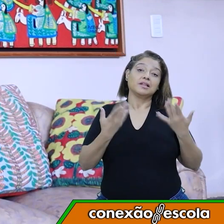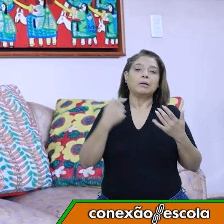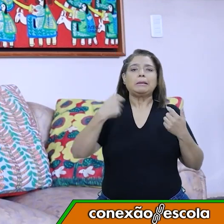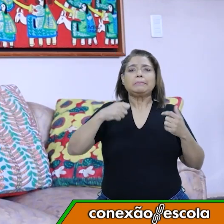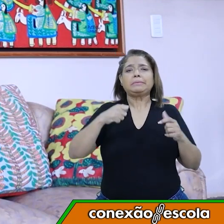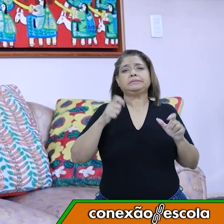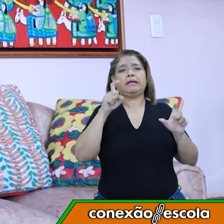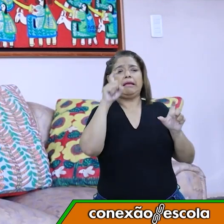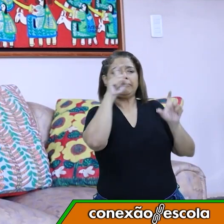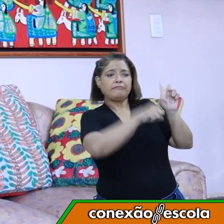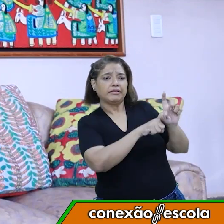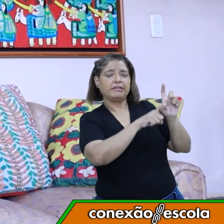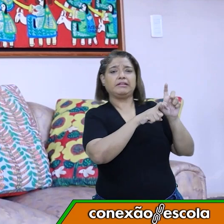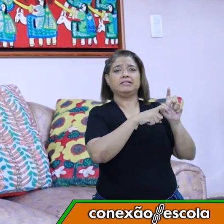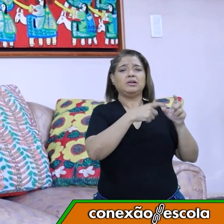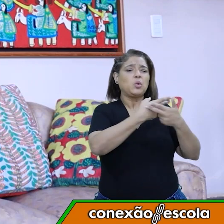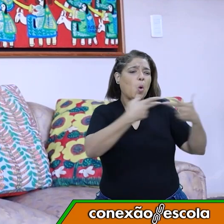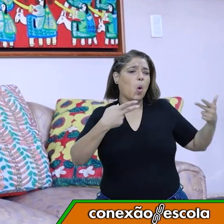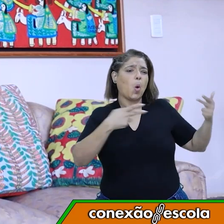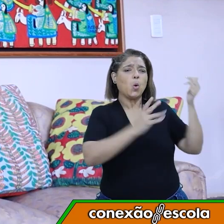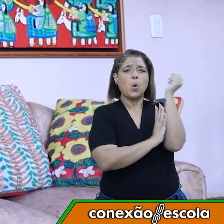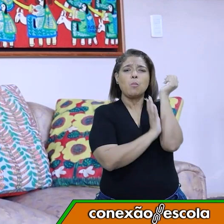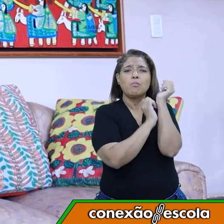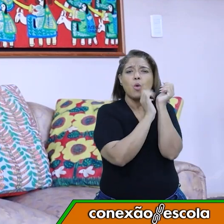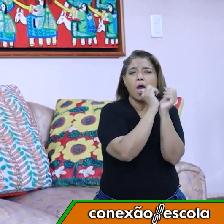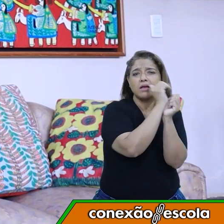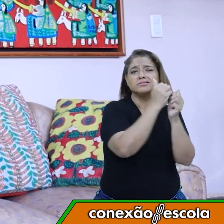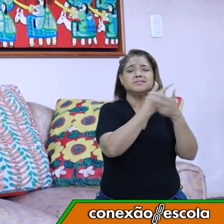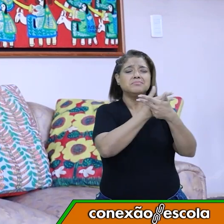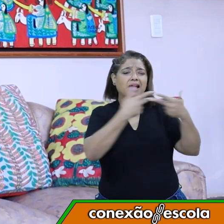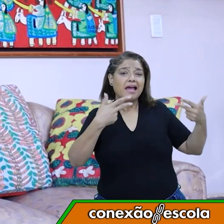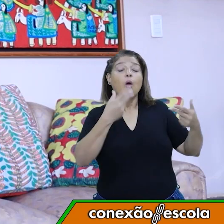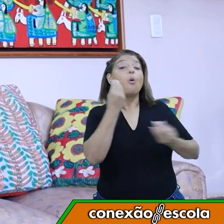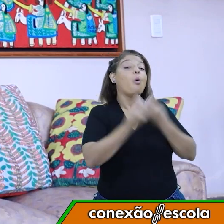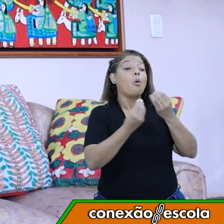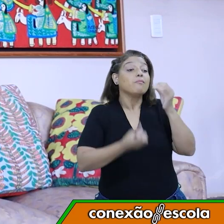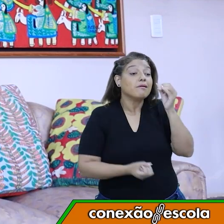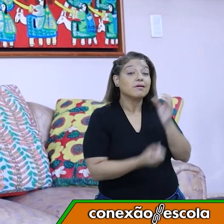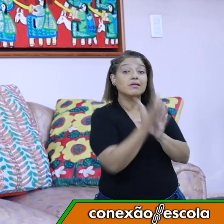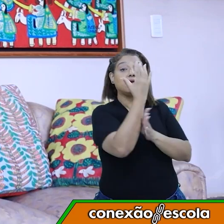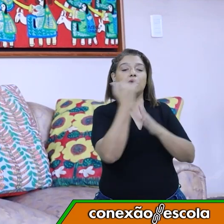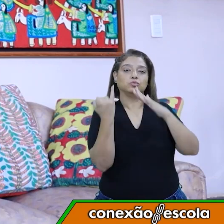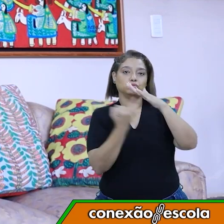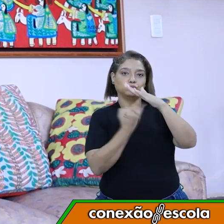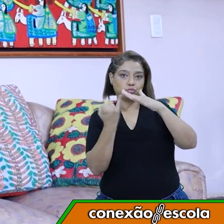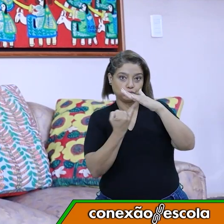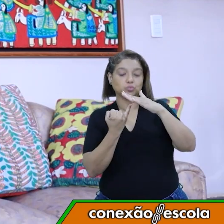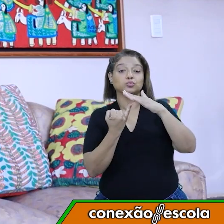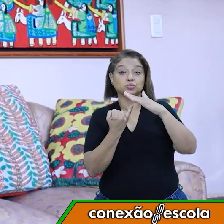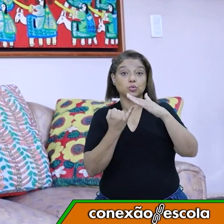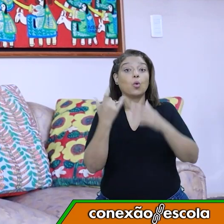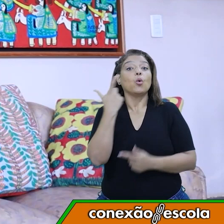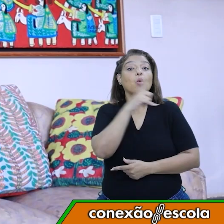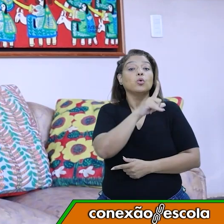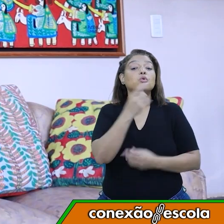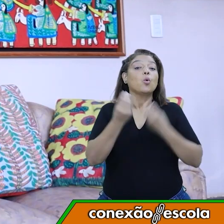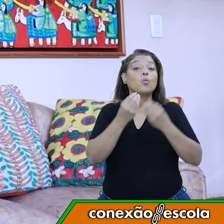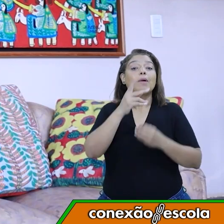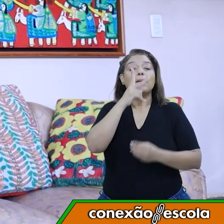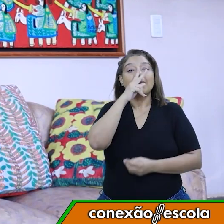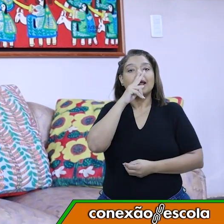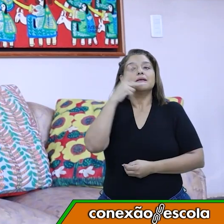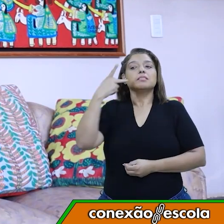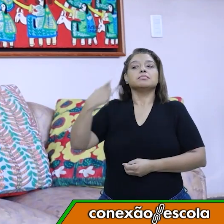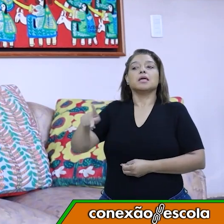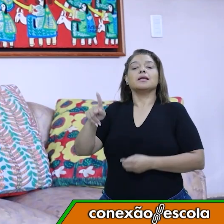de autarquia para manter isso. Então a gente resolveu criar o instituto, que aí passava a ser uma coisa mais particular da